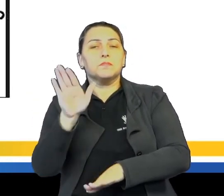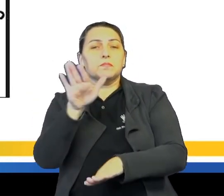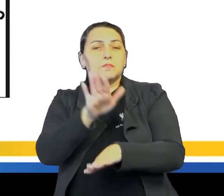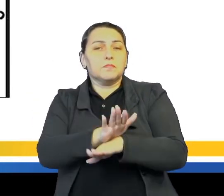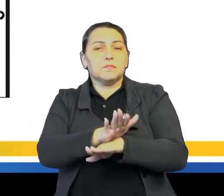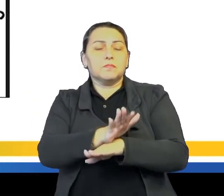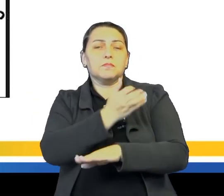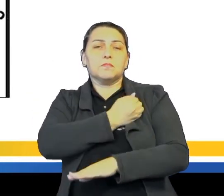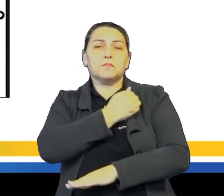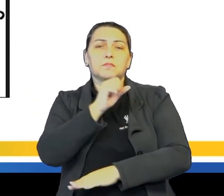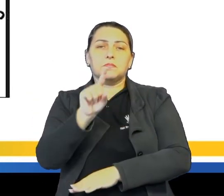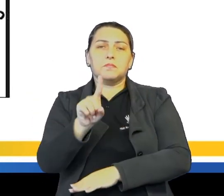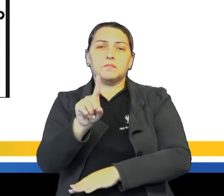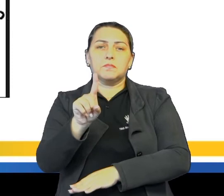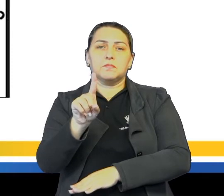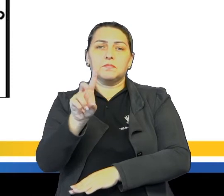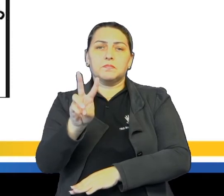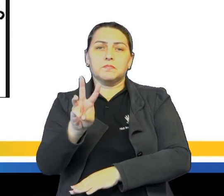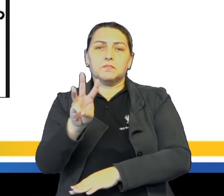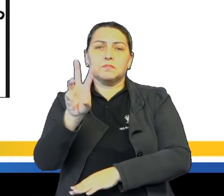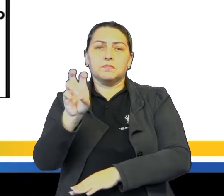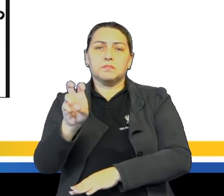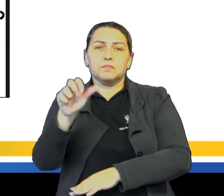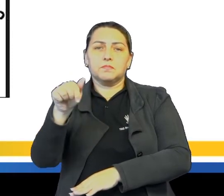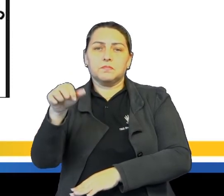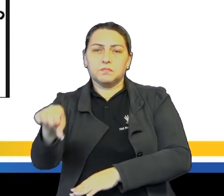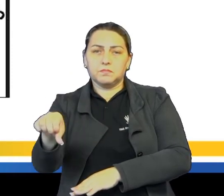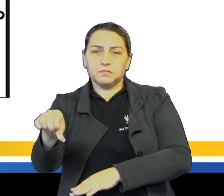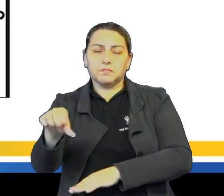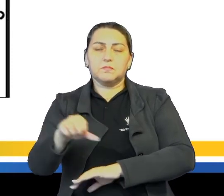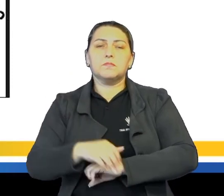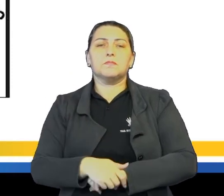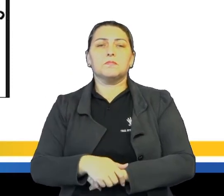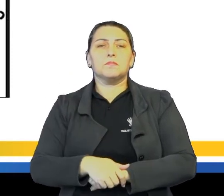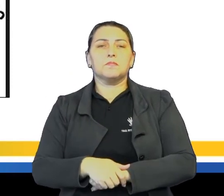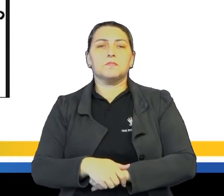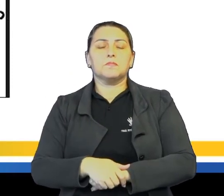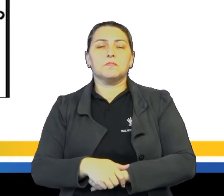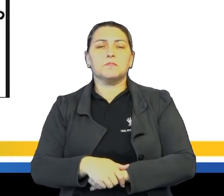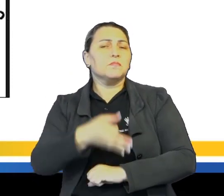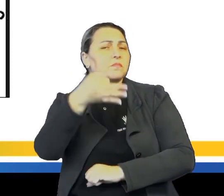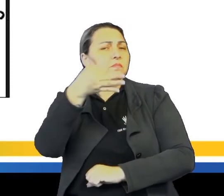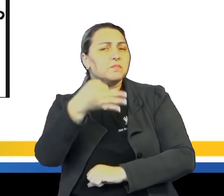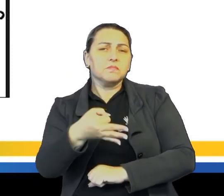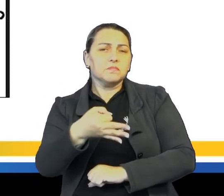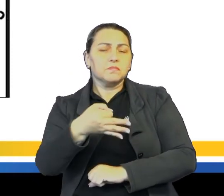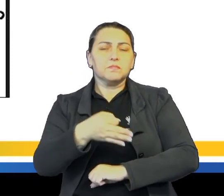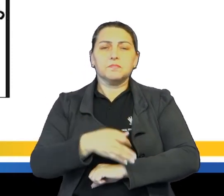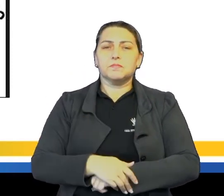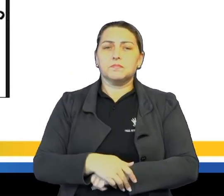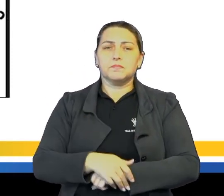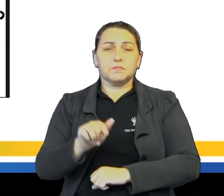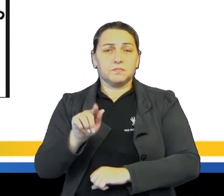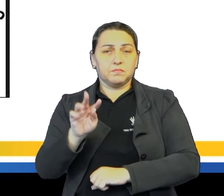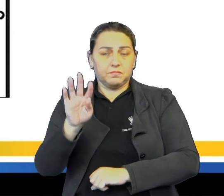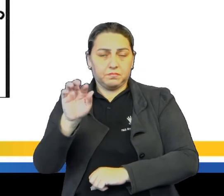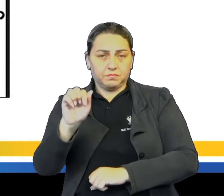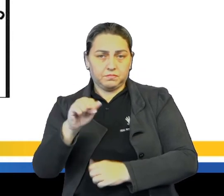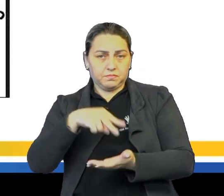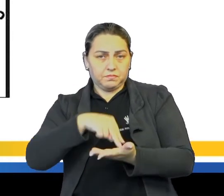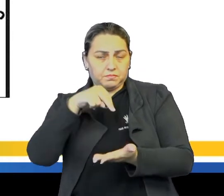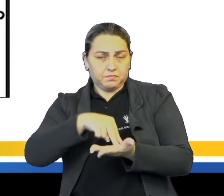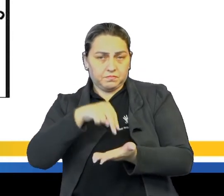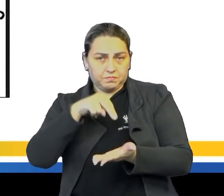nesses numerais 1, 3, 5, 7 e 9. Então, é correto dizer que Guto pulou